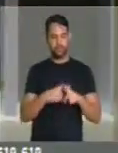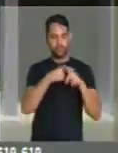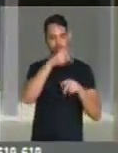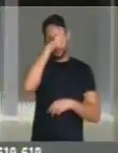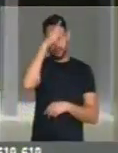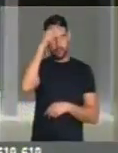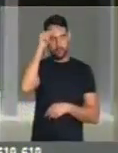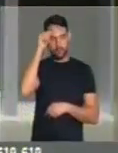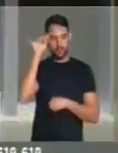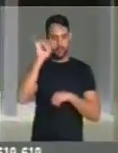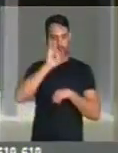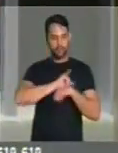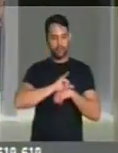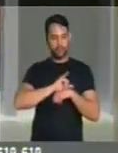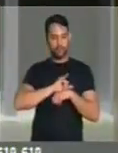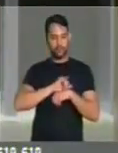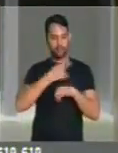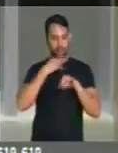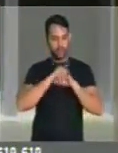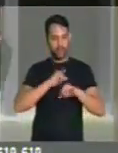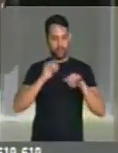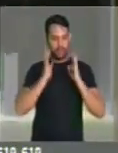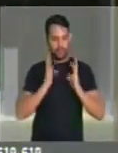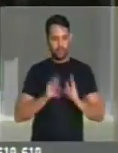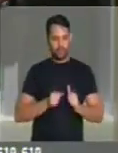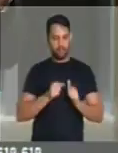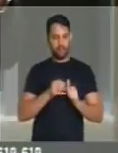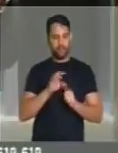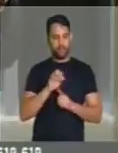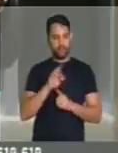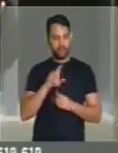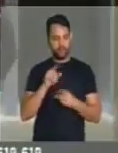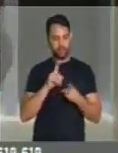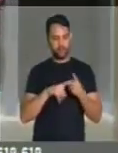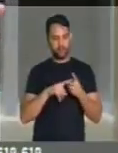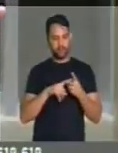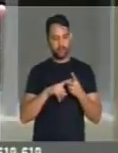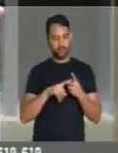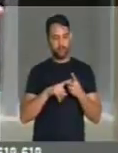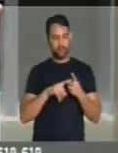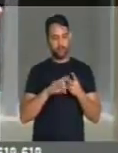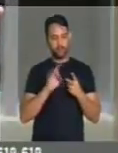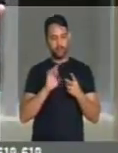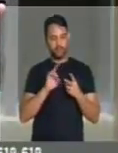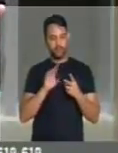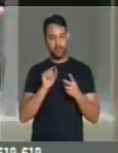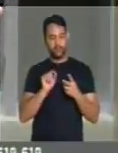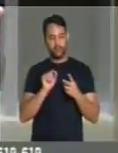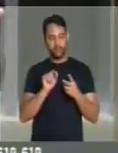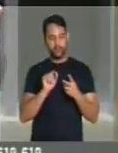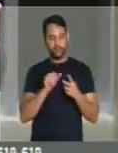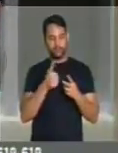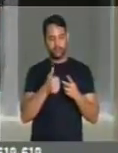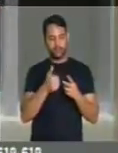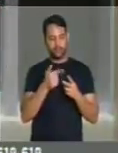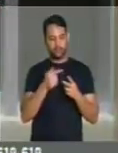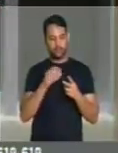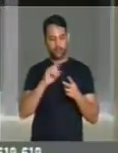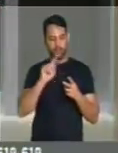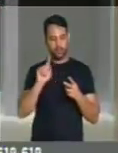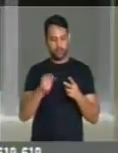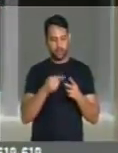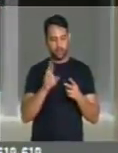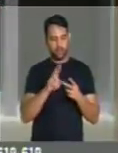a prefeitura da capital com uma campanha limpa, honesta, só com 170